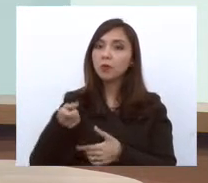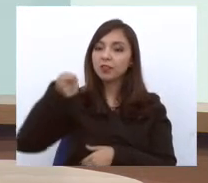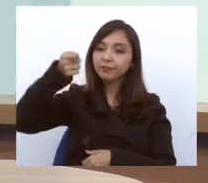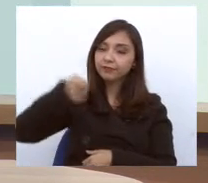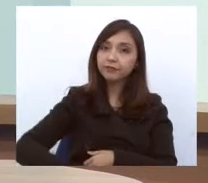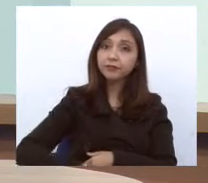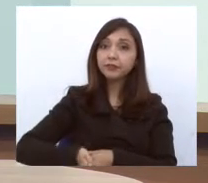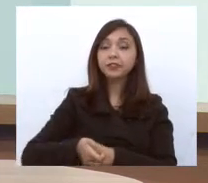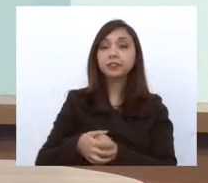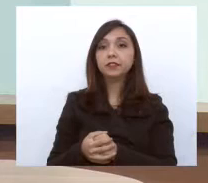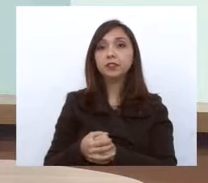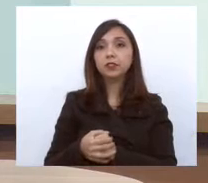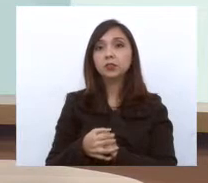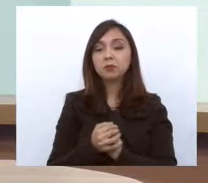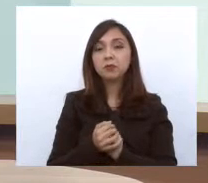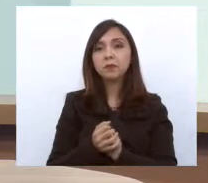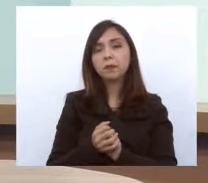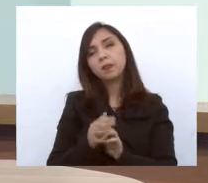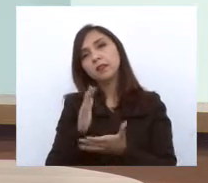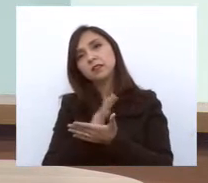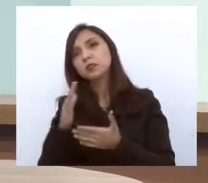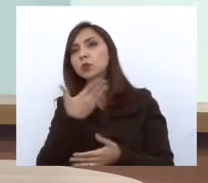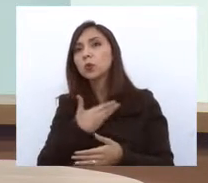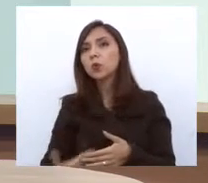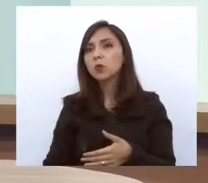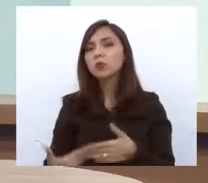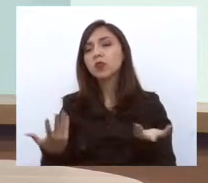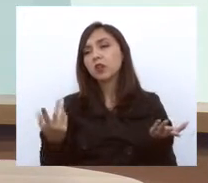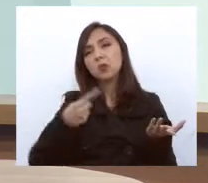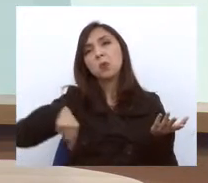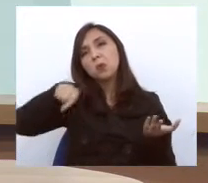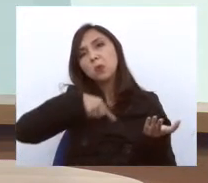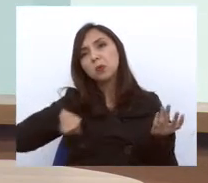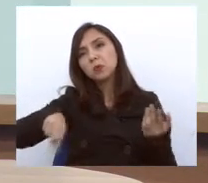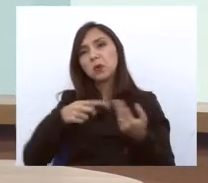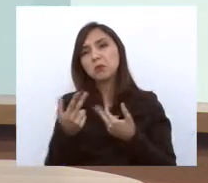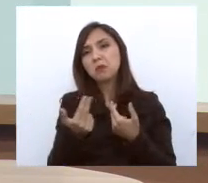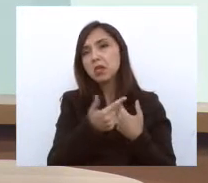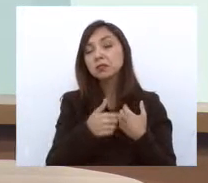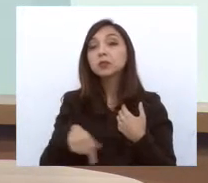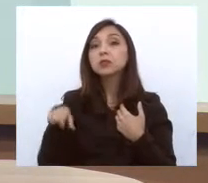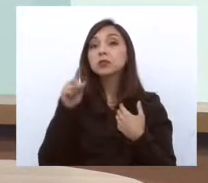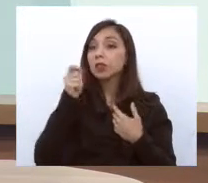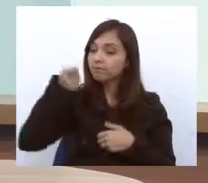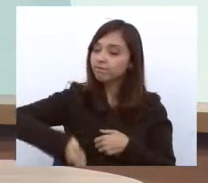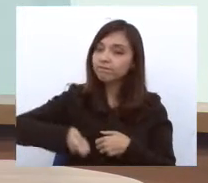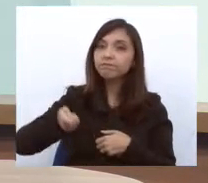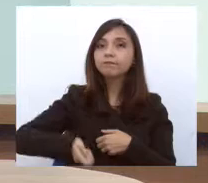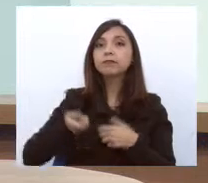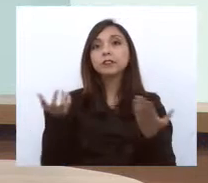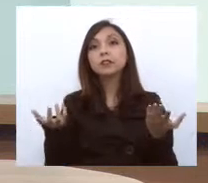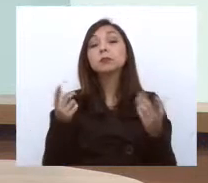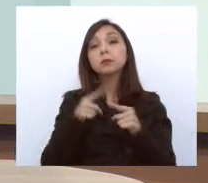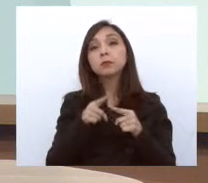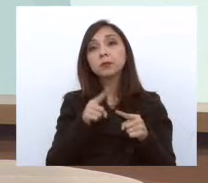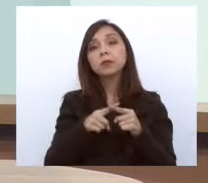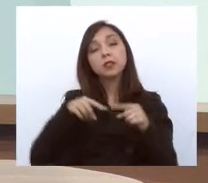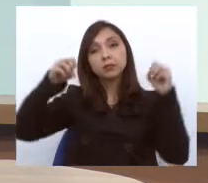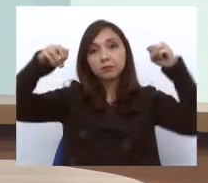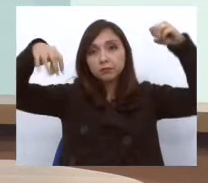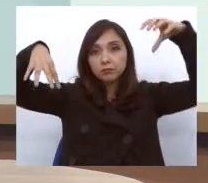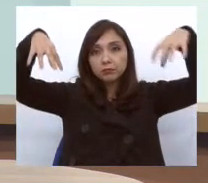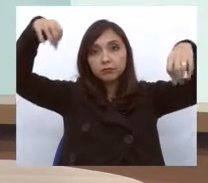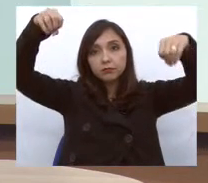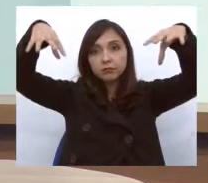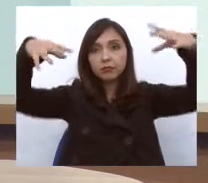firme, talvez do governo, ou em cima, nós mesmos, em cima da própria Bandeirante, porque não dá para a Bandeirante manter a iluminação da